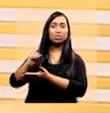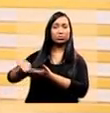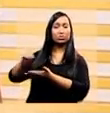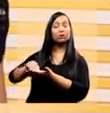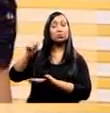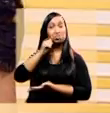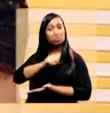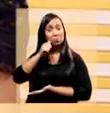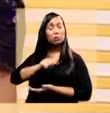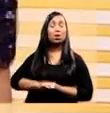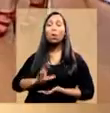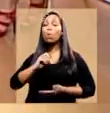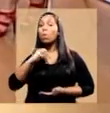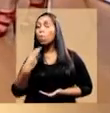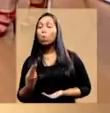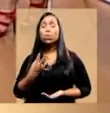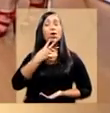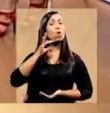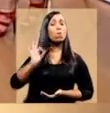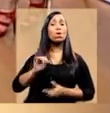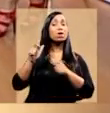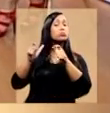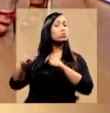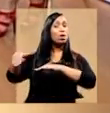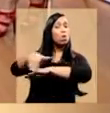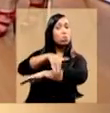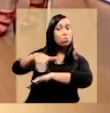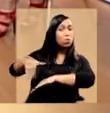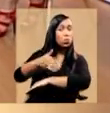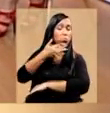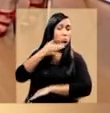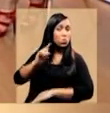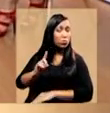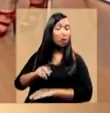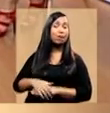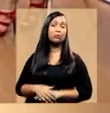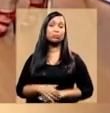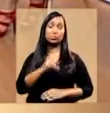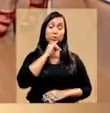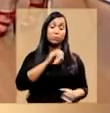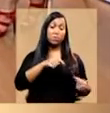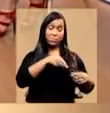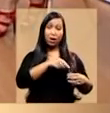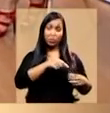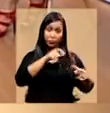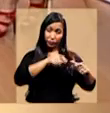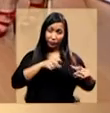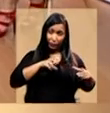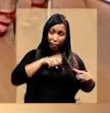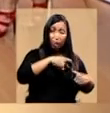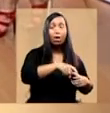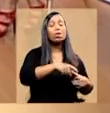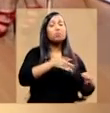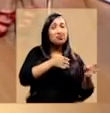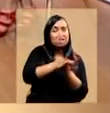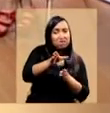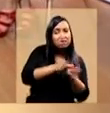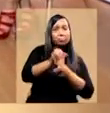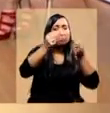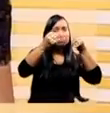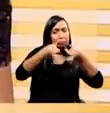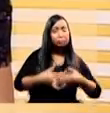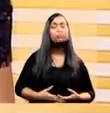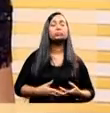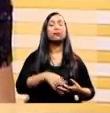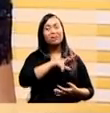chegar na Secretaria da Mulher ou não tem conhecimento do endereço da DDM. Quando ele chega no nosso gabinete, ele é orientado